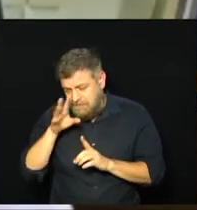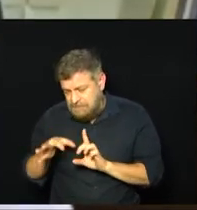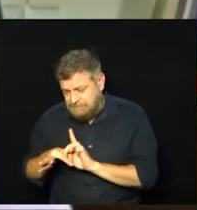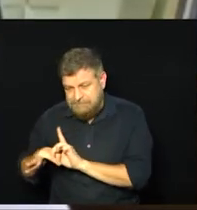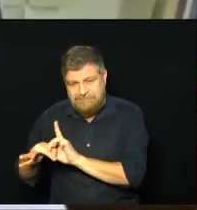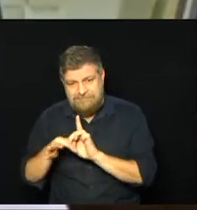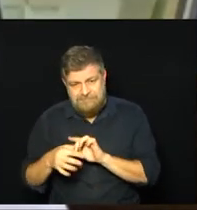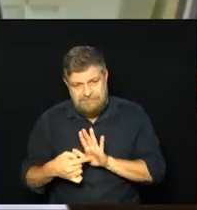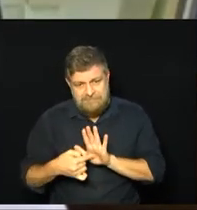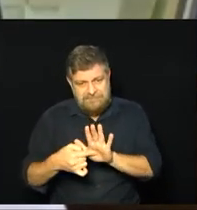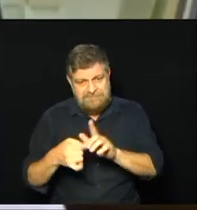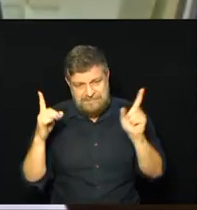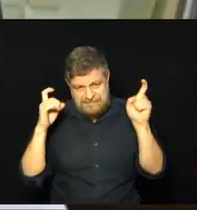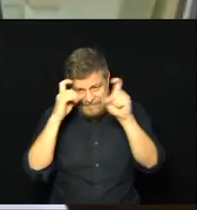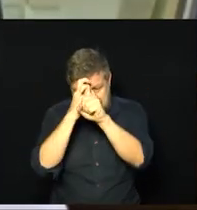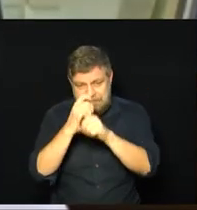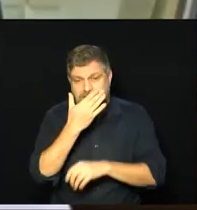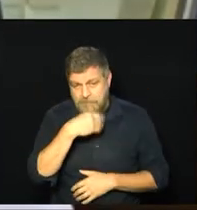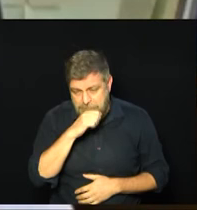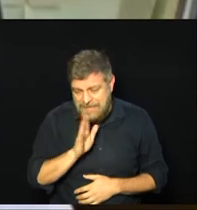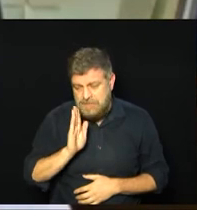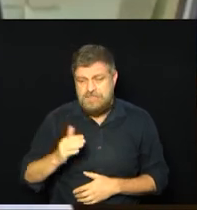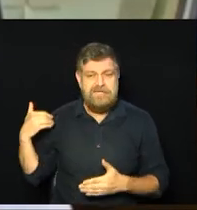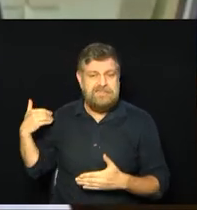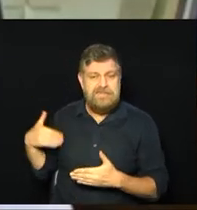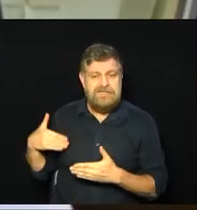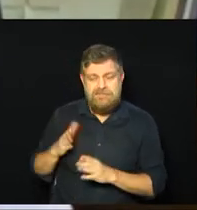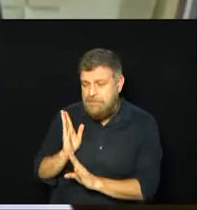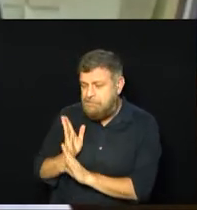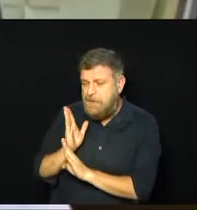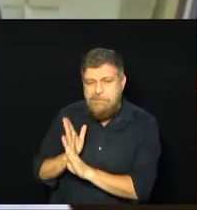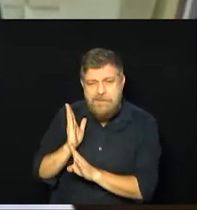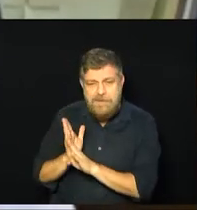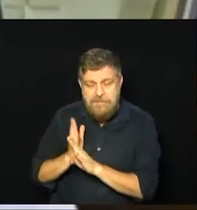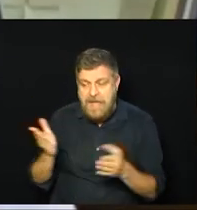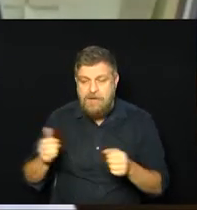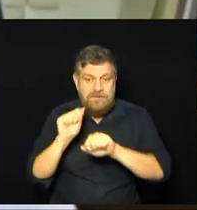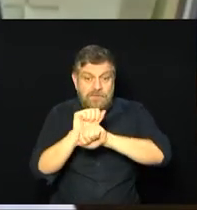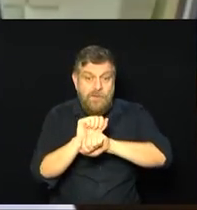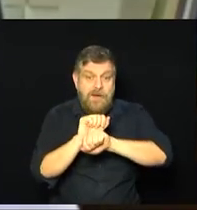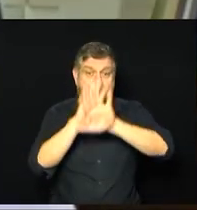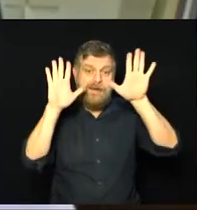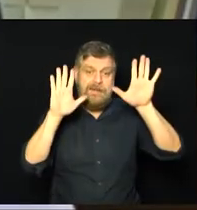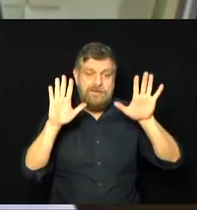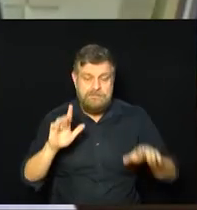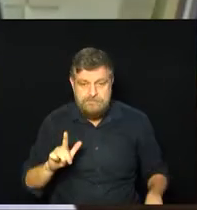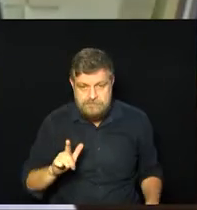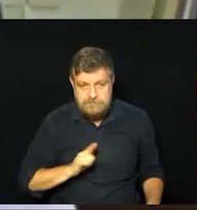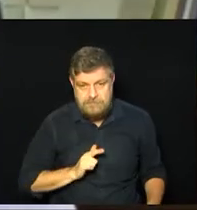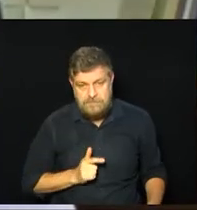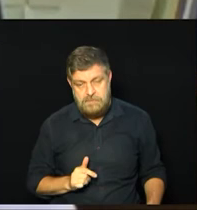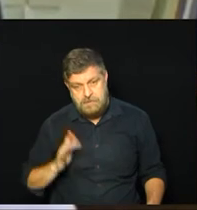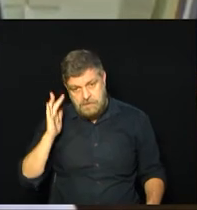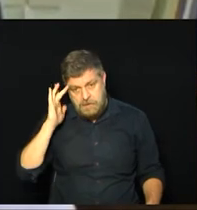aí algumas dificuldades que os pais já haviam tendo, mas não identificavam assim com tanta clareza, né? Uhum. Então, eu acho